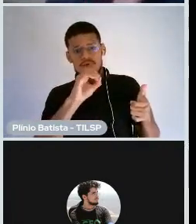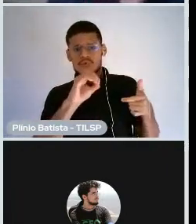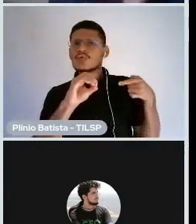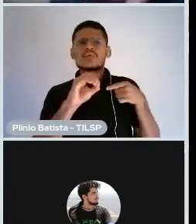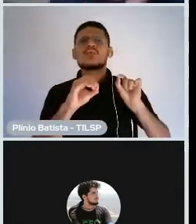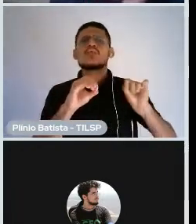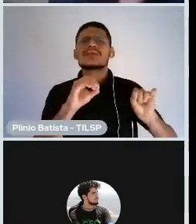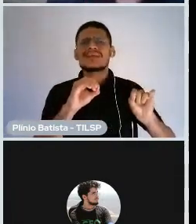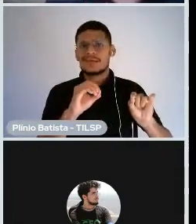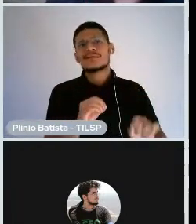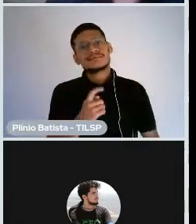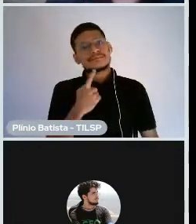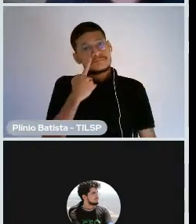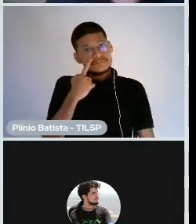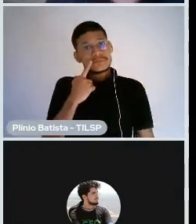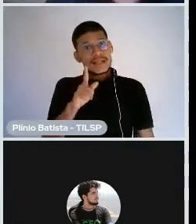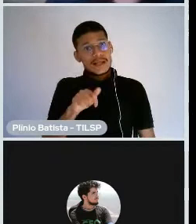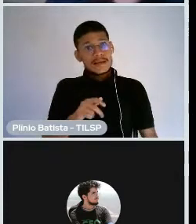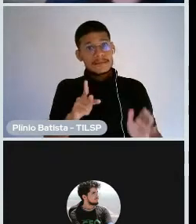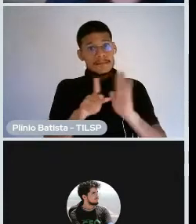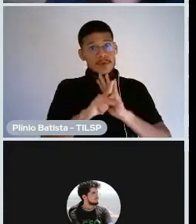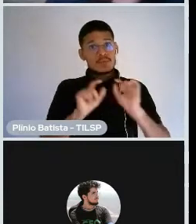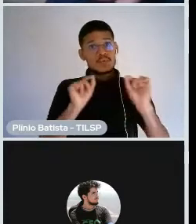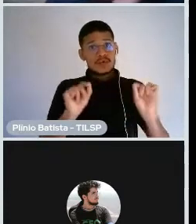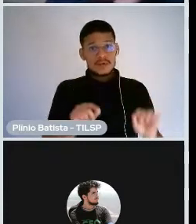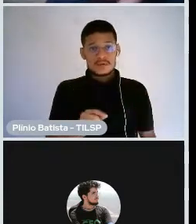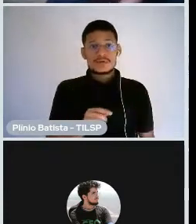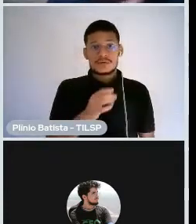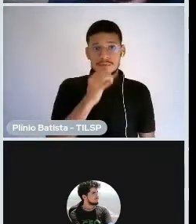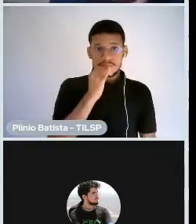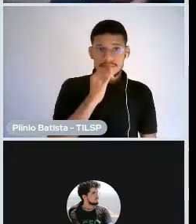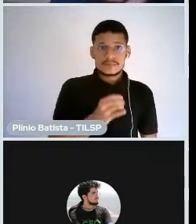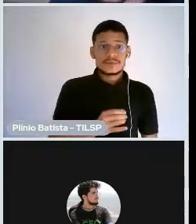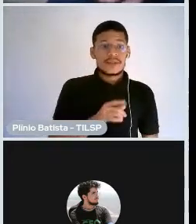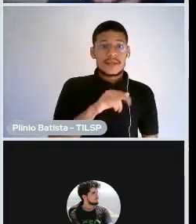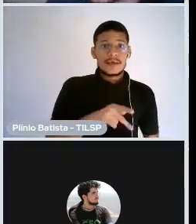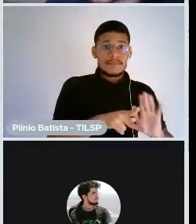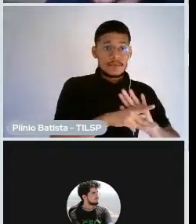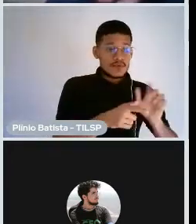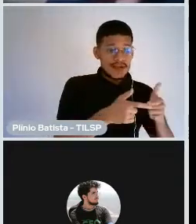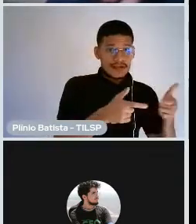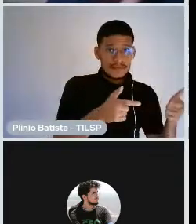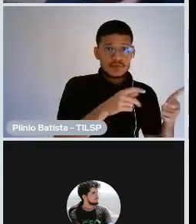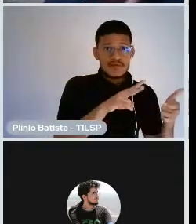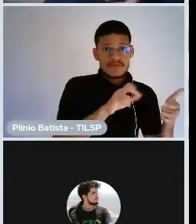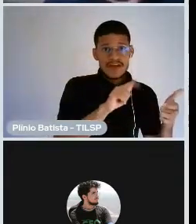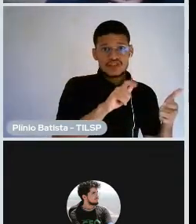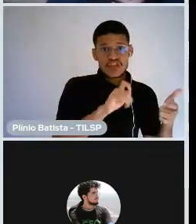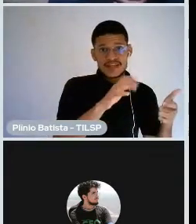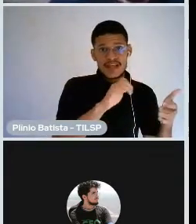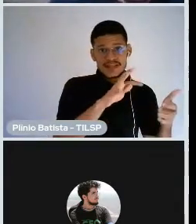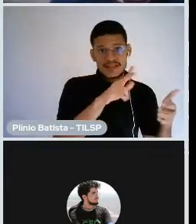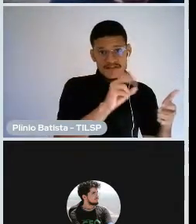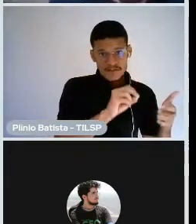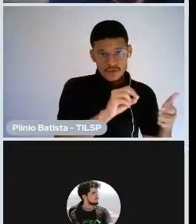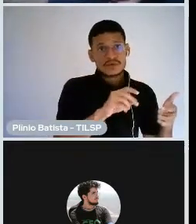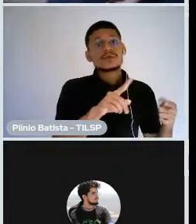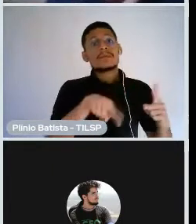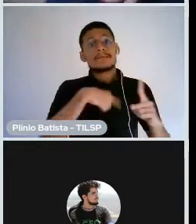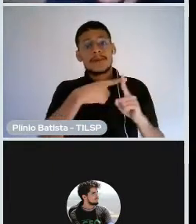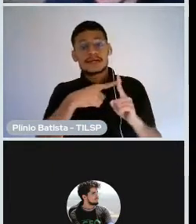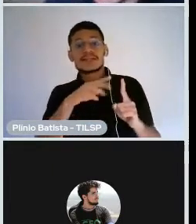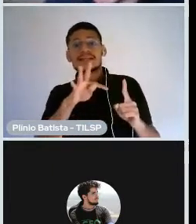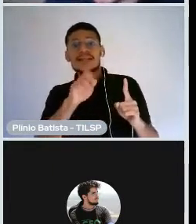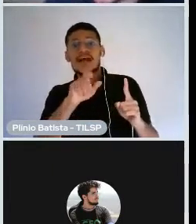demográfico? Ele é igual ao... o crescimento demográfico é o crescimento vegetativo mais a taxa de imigração